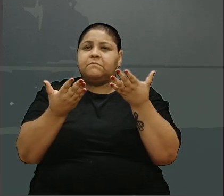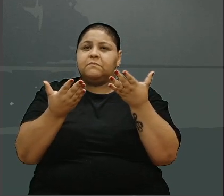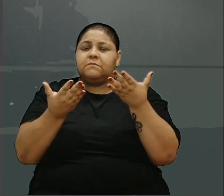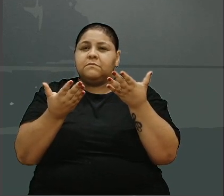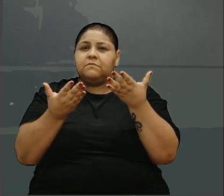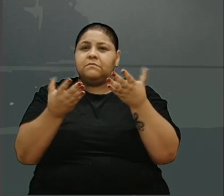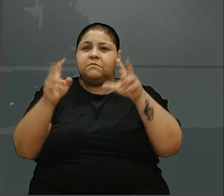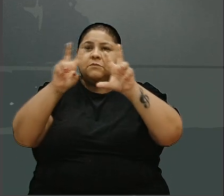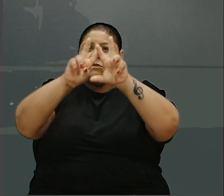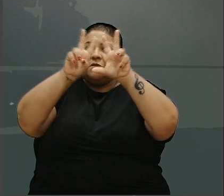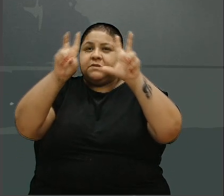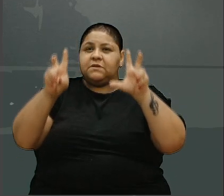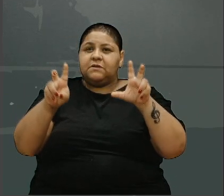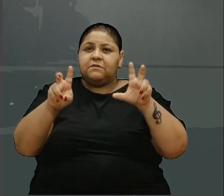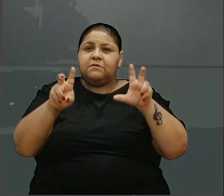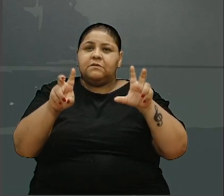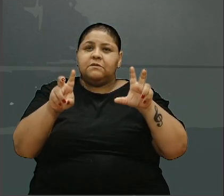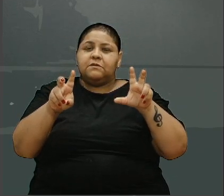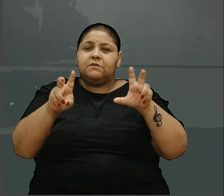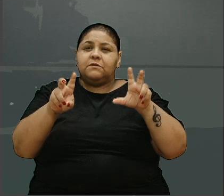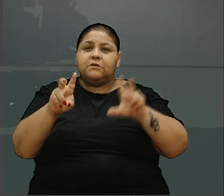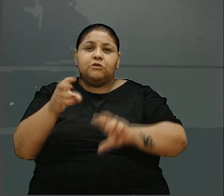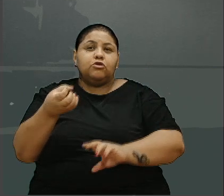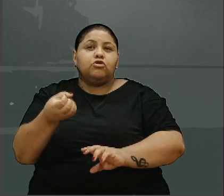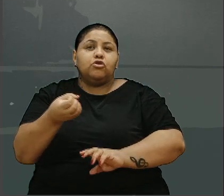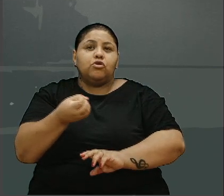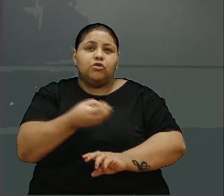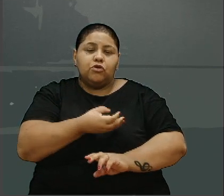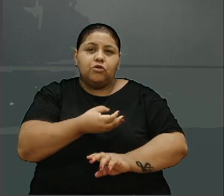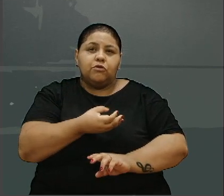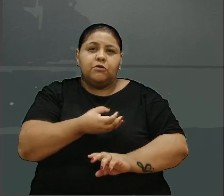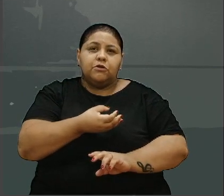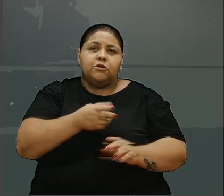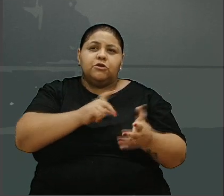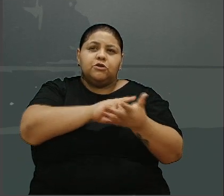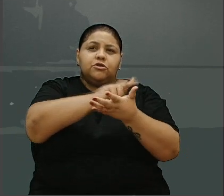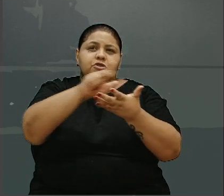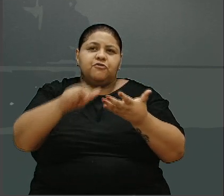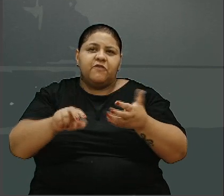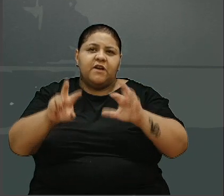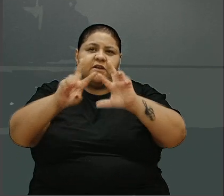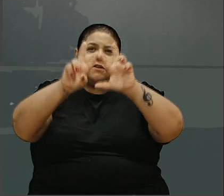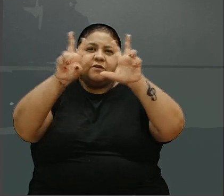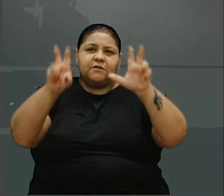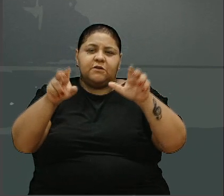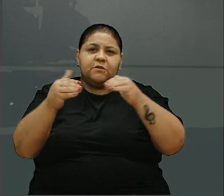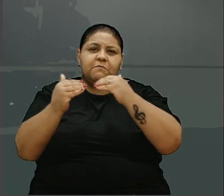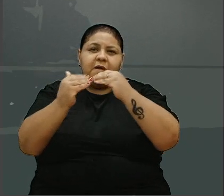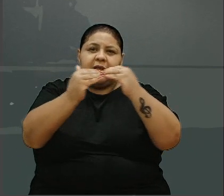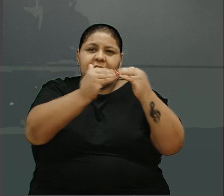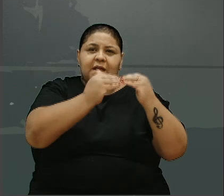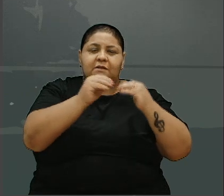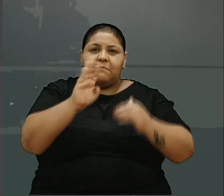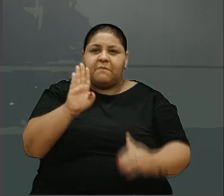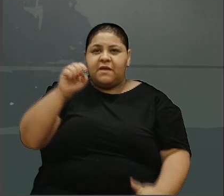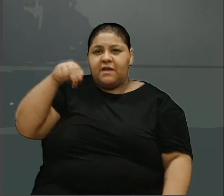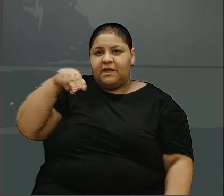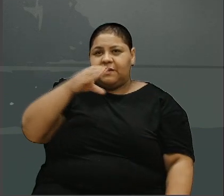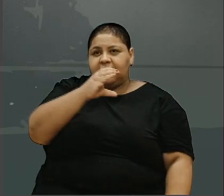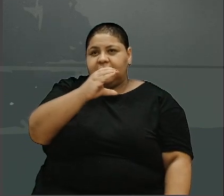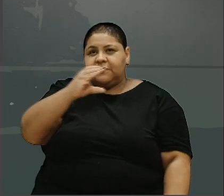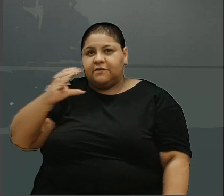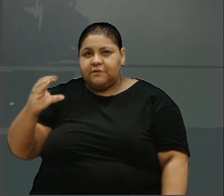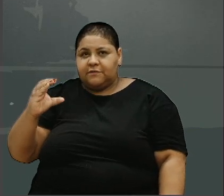temas transversais, contemporâneos, alinhados à BNCC, que é